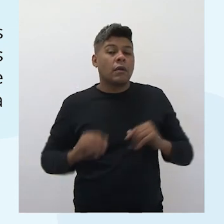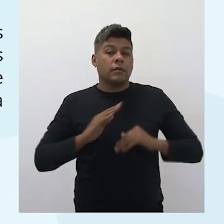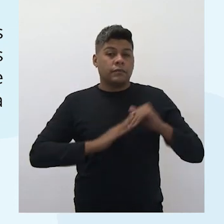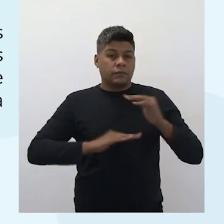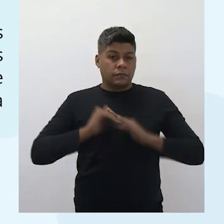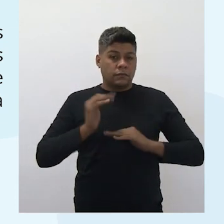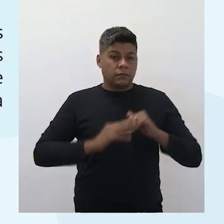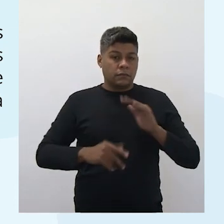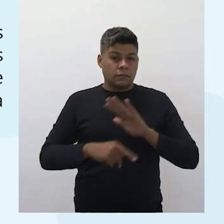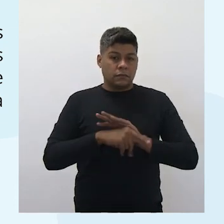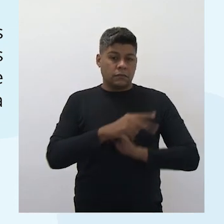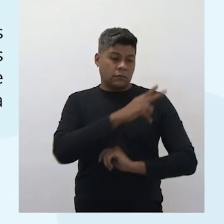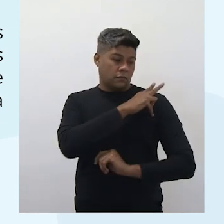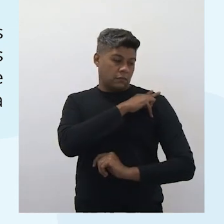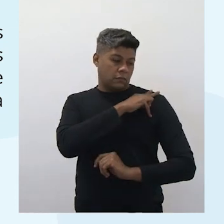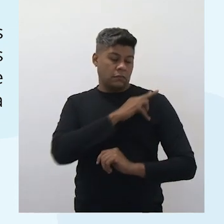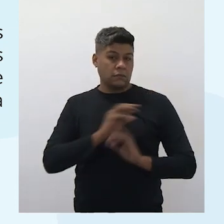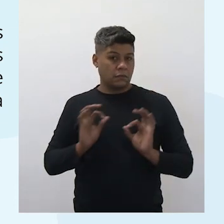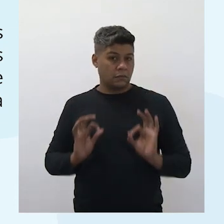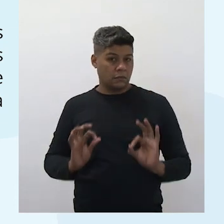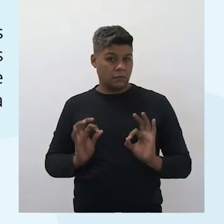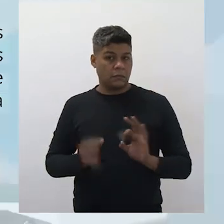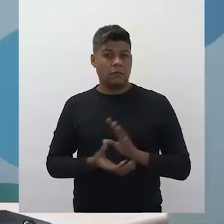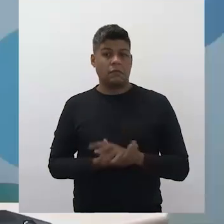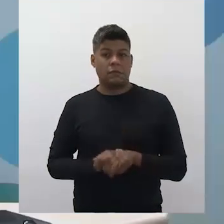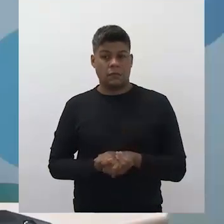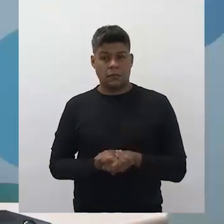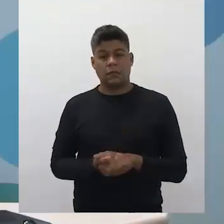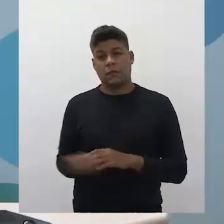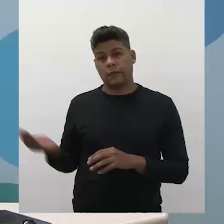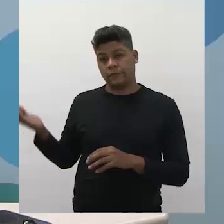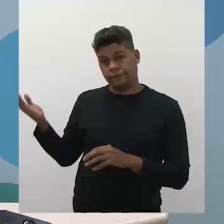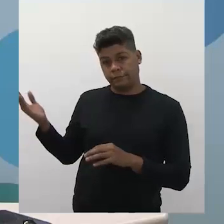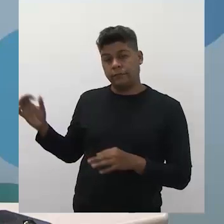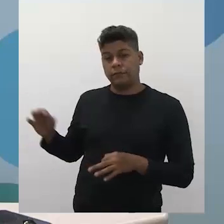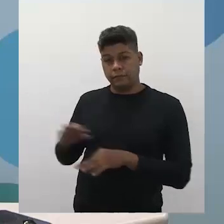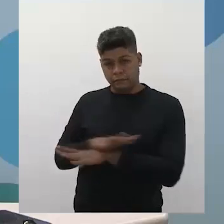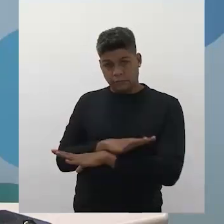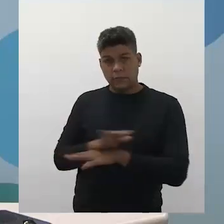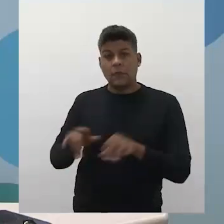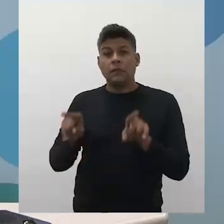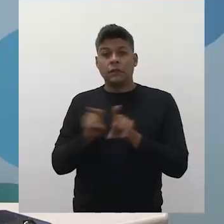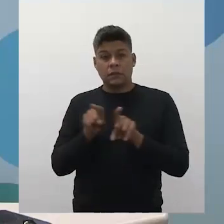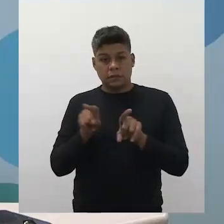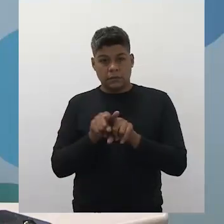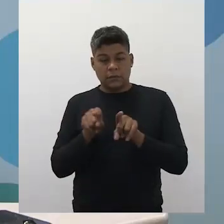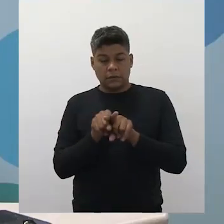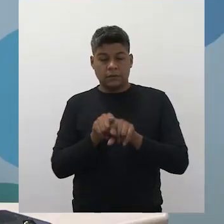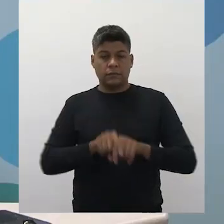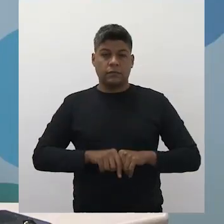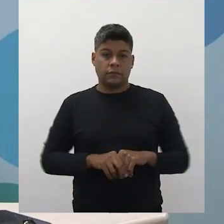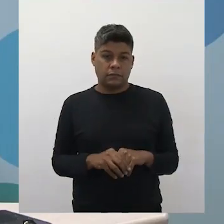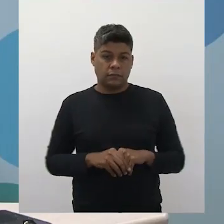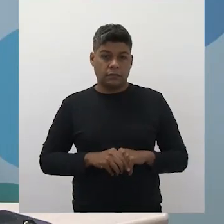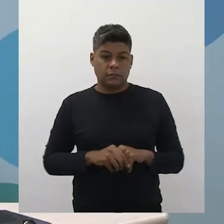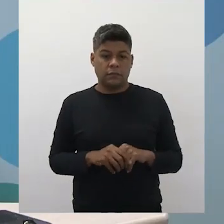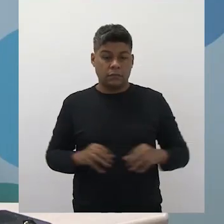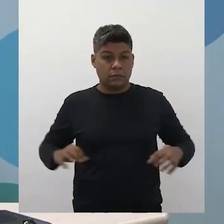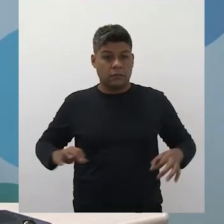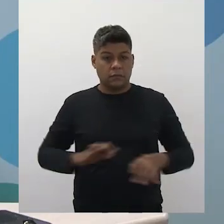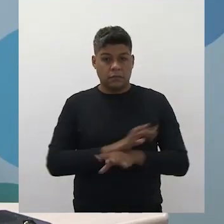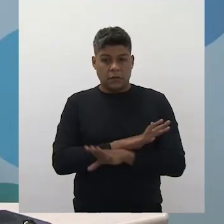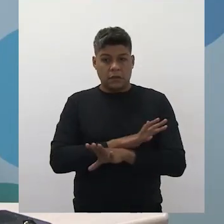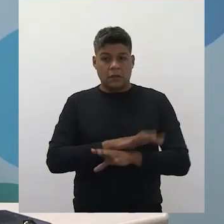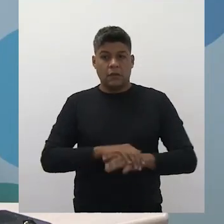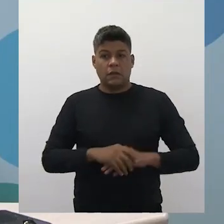habilidade da segunda série. Tudo bem? Então, destacamos as habilidades dos anos finais e as habilidades dos anos finais e do